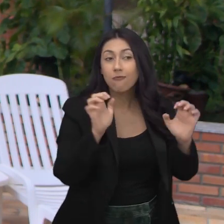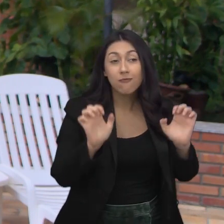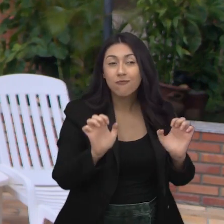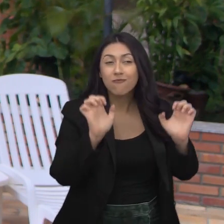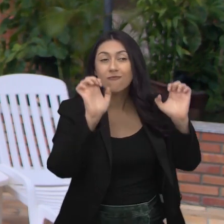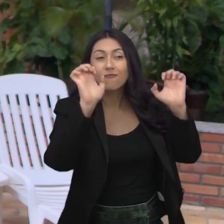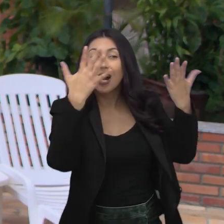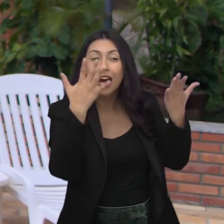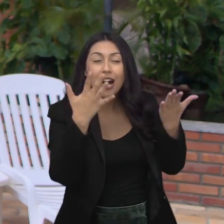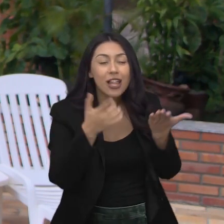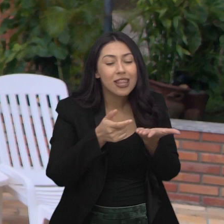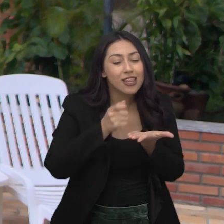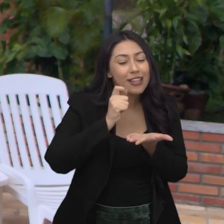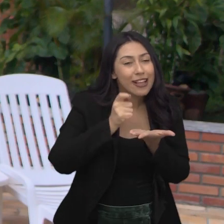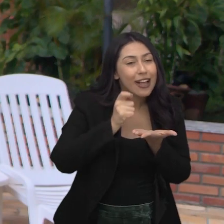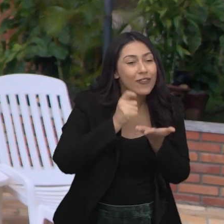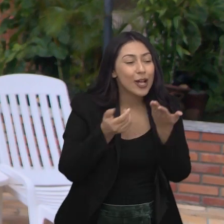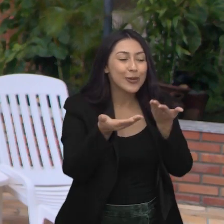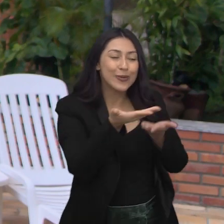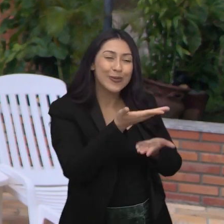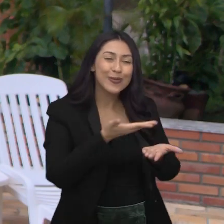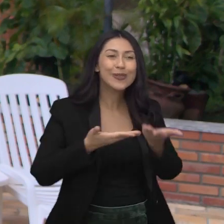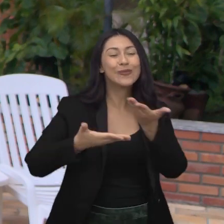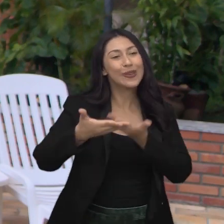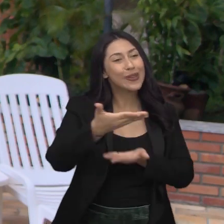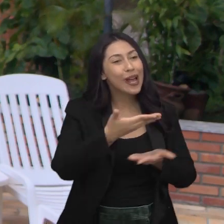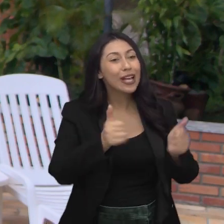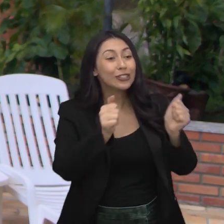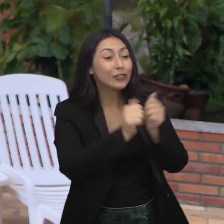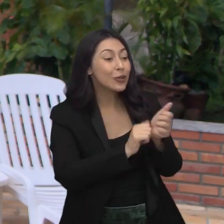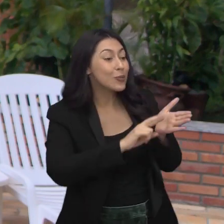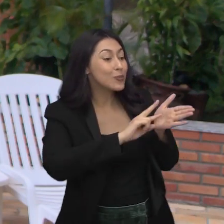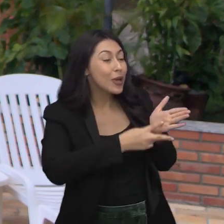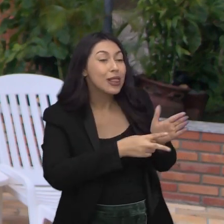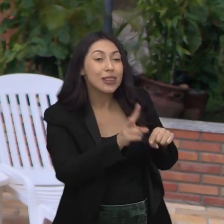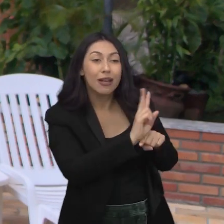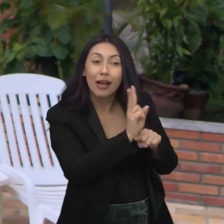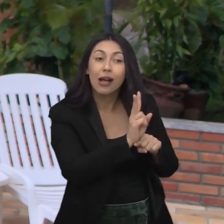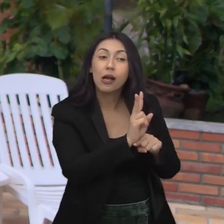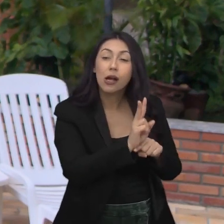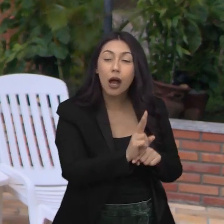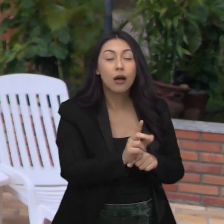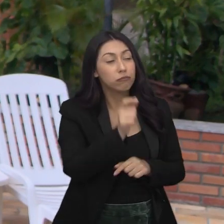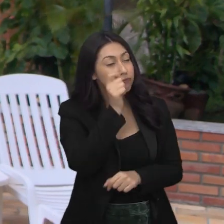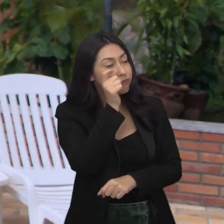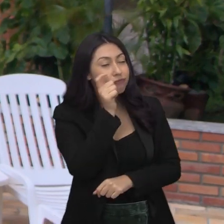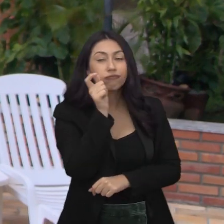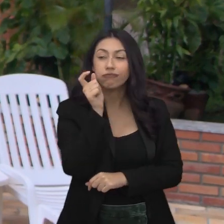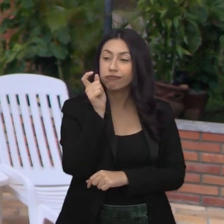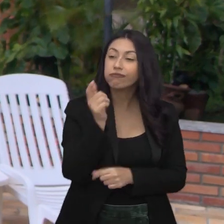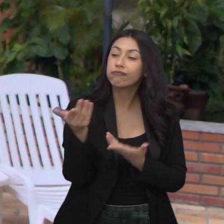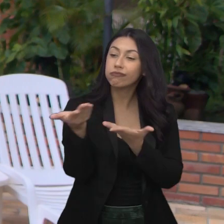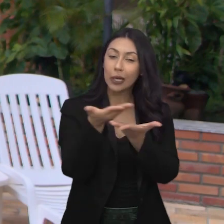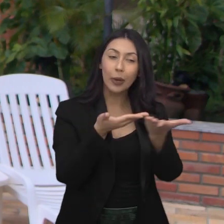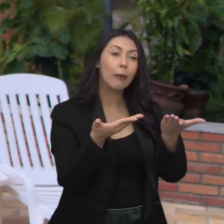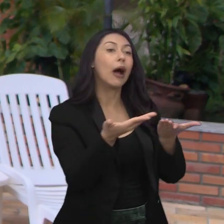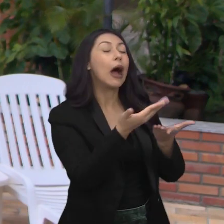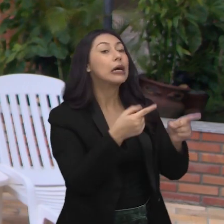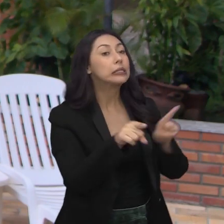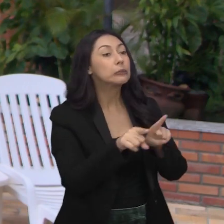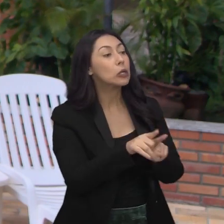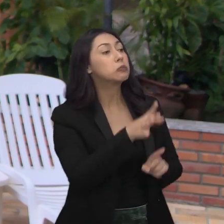algumas festividades, como um café compartilhado com o síndico, para ouvir todo mundo, que